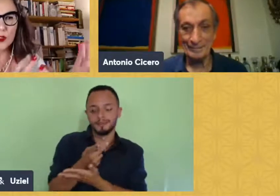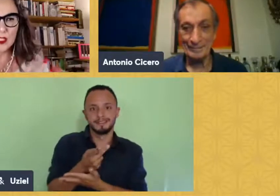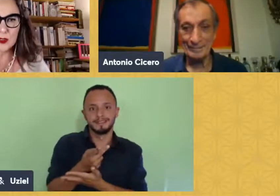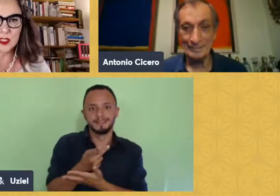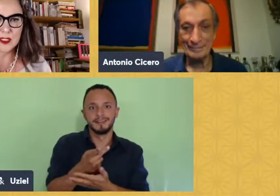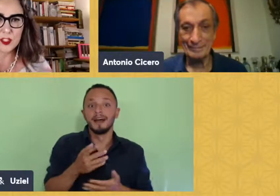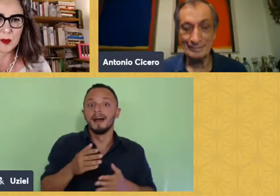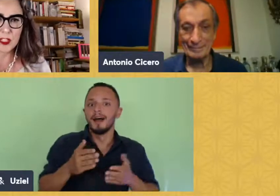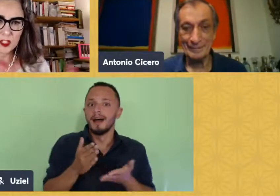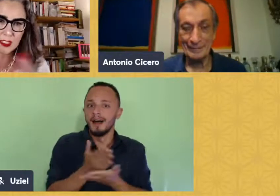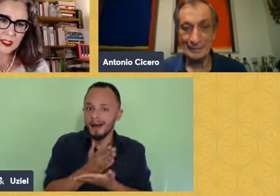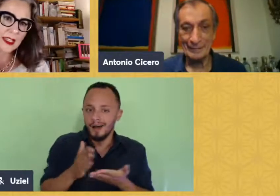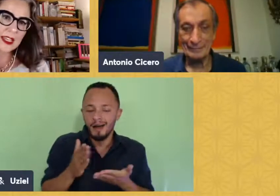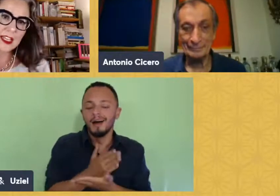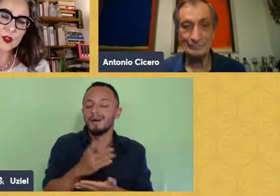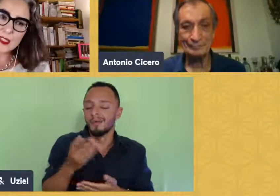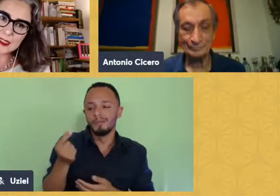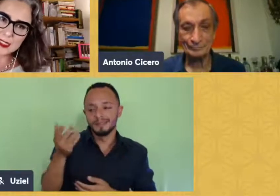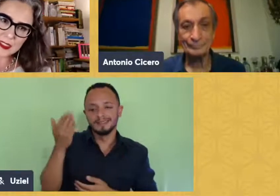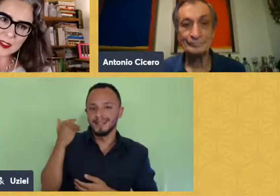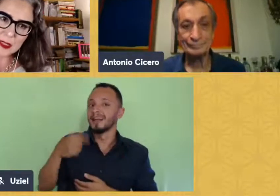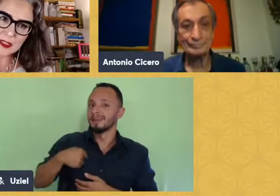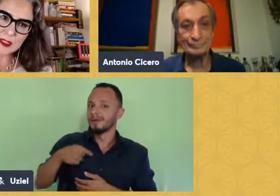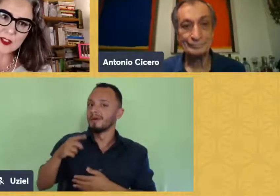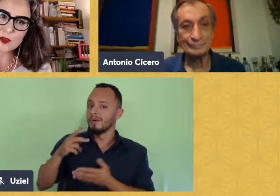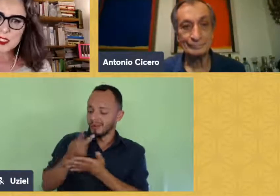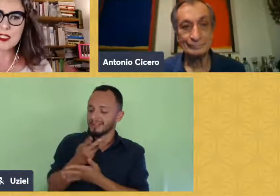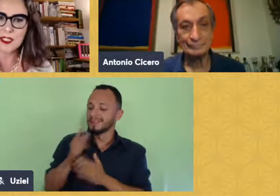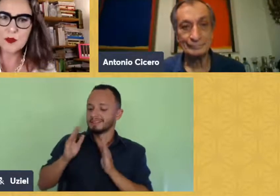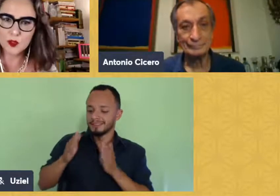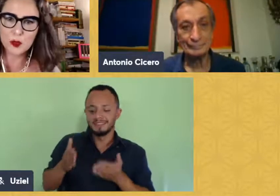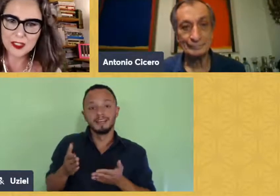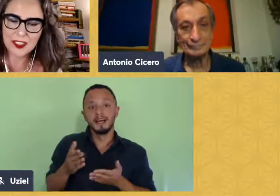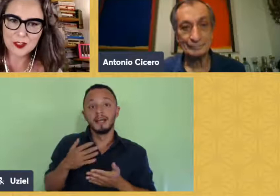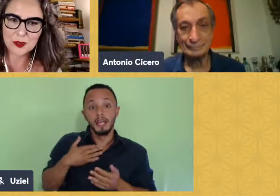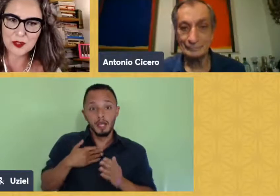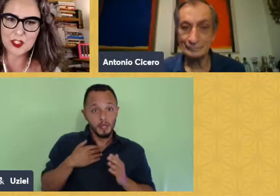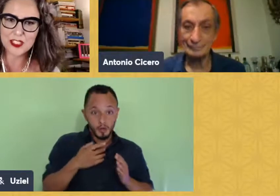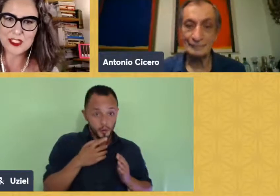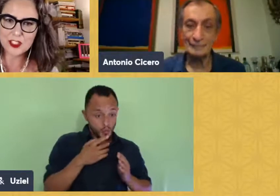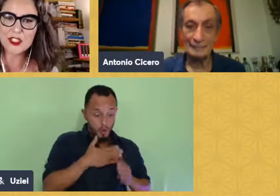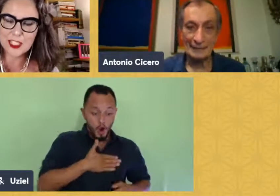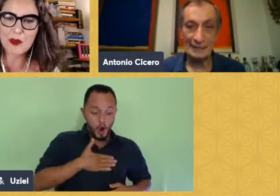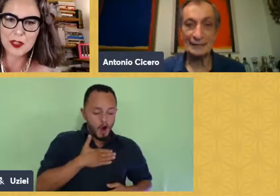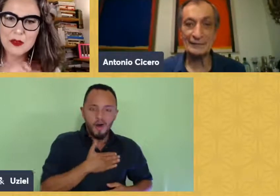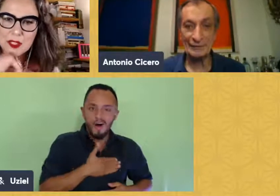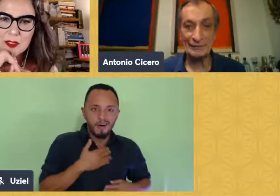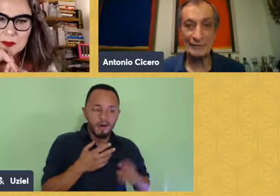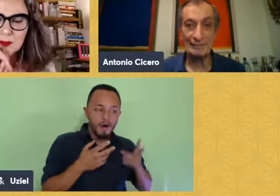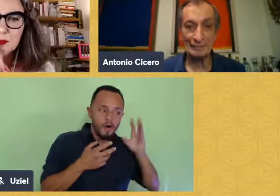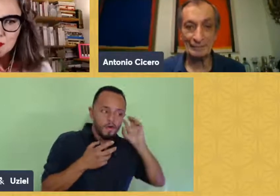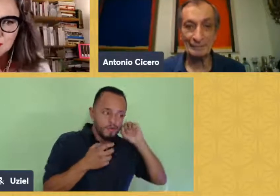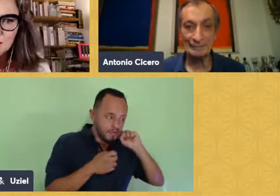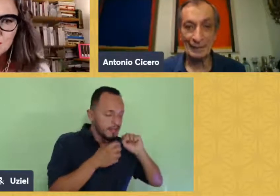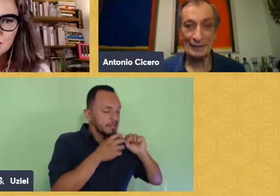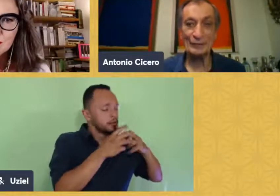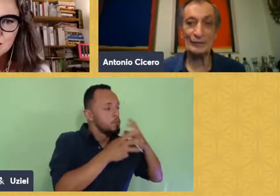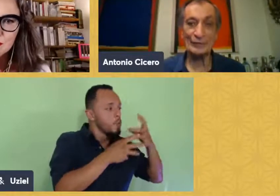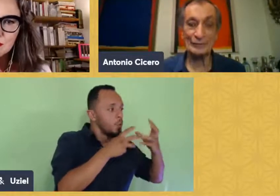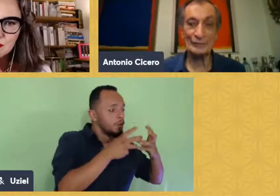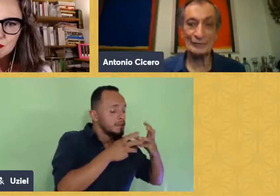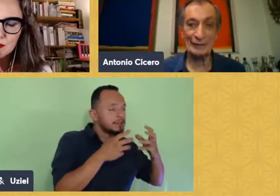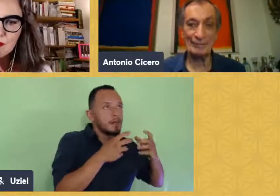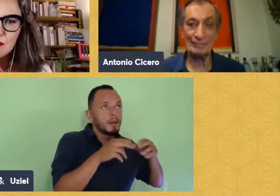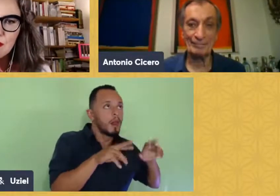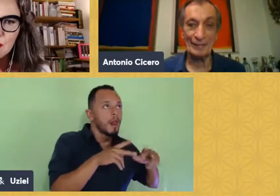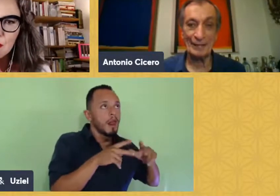poetas, quando eu era adolescente, a partir dos letristas brasileiros, eu me interessei muito por literatura. Eu acho que existe esse caminho, né? É